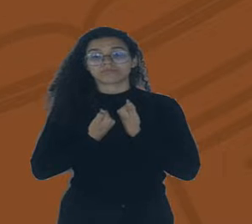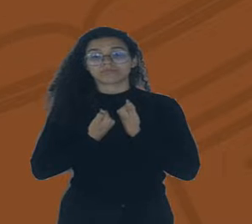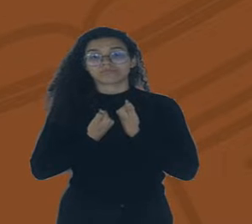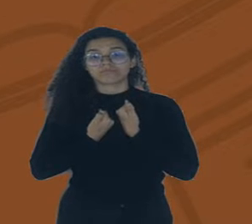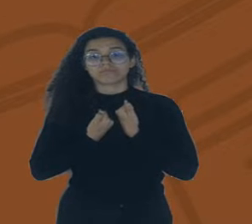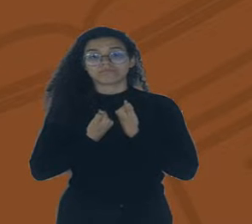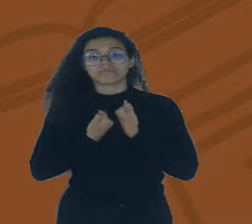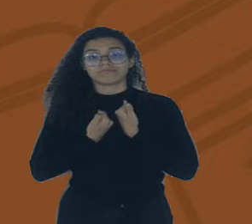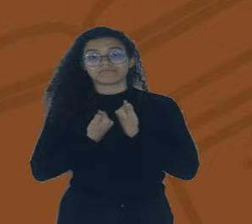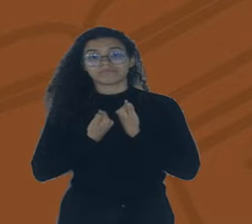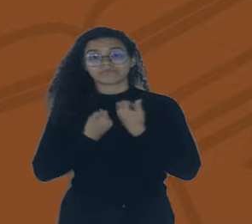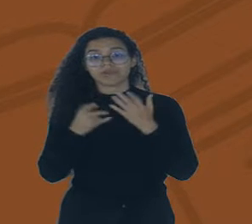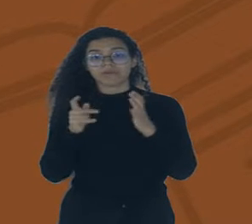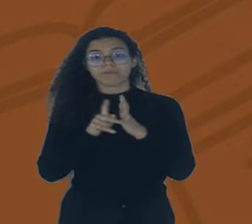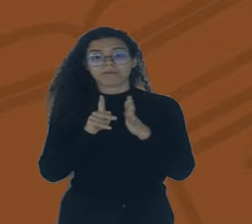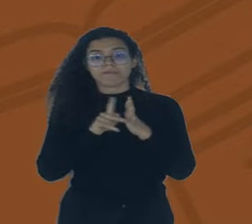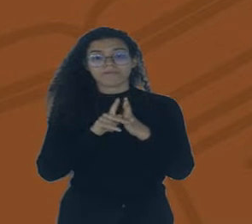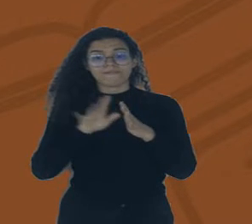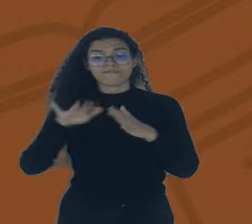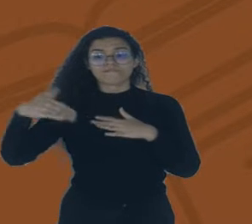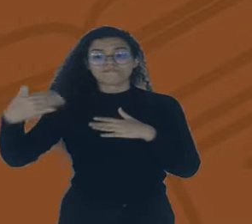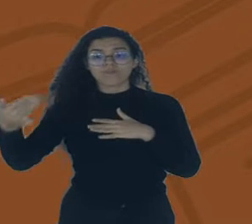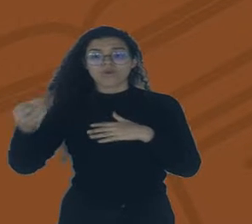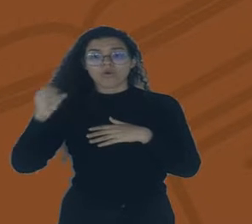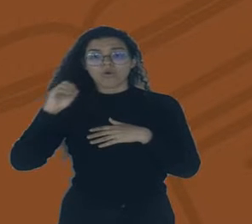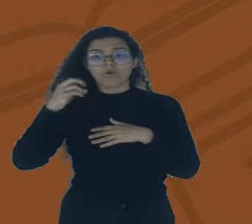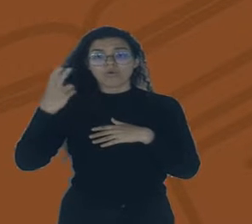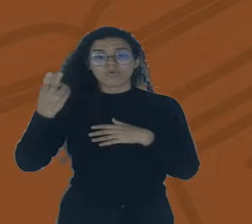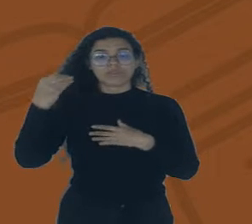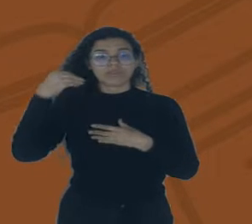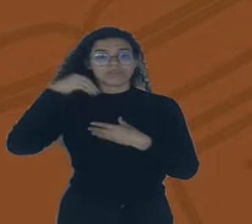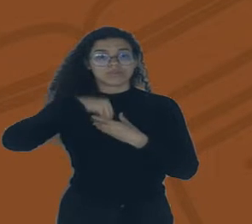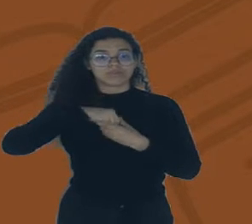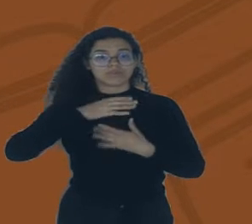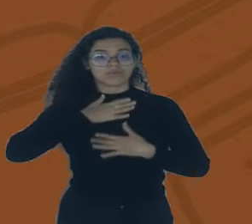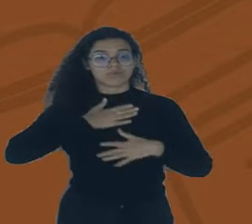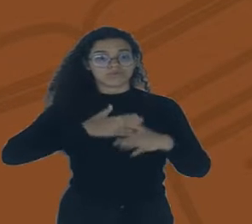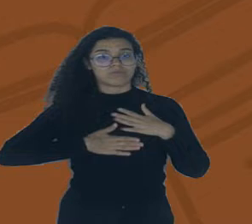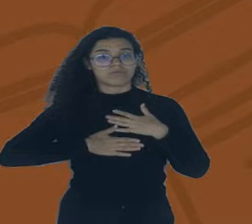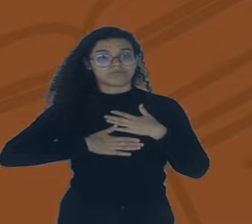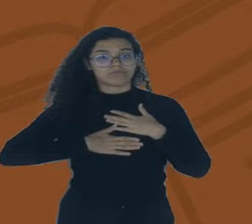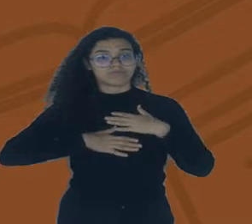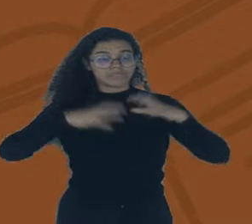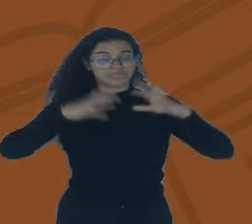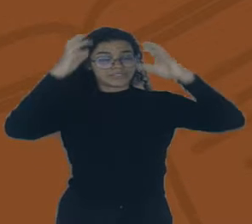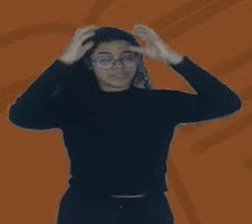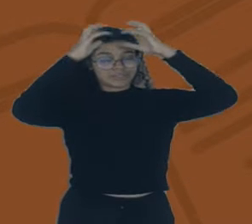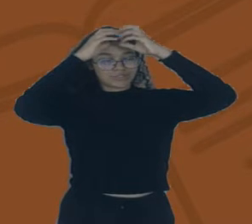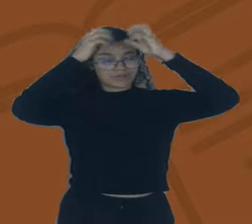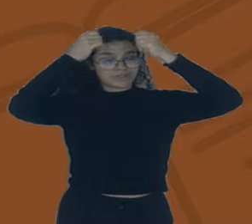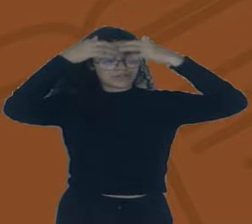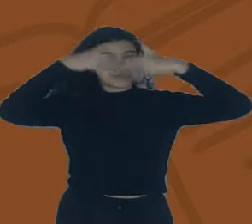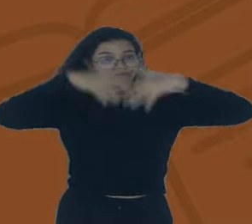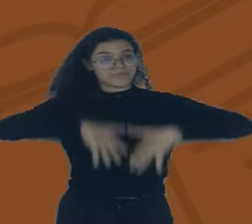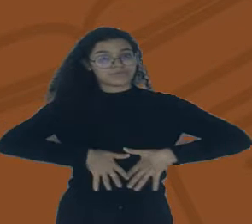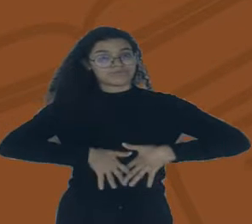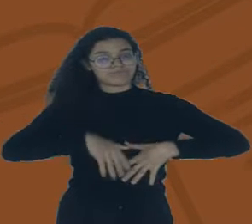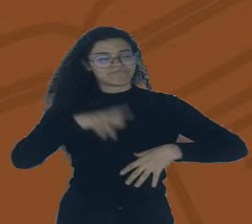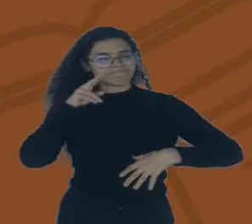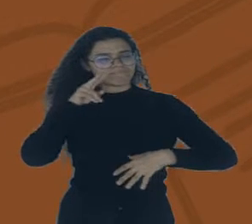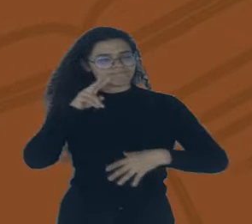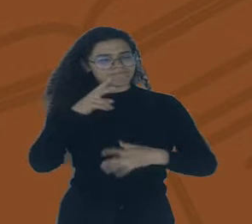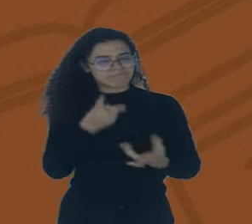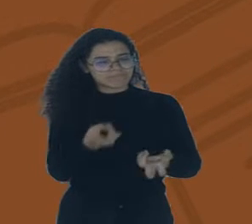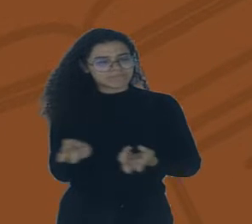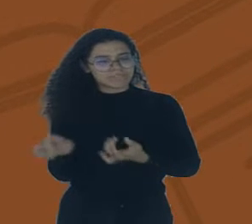meio externo ou do meio interno. O sistema nervoso processa, reconhece e depois